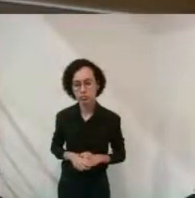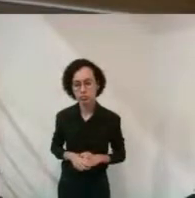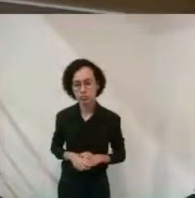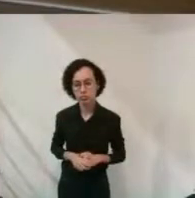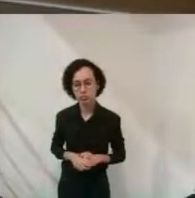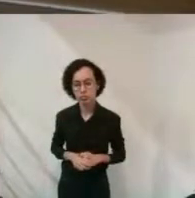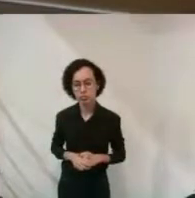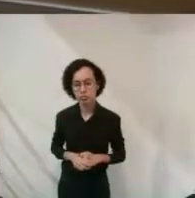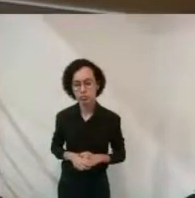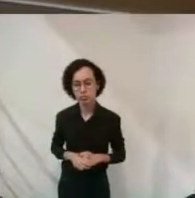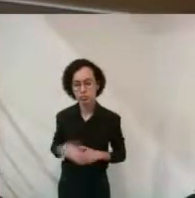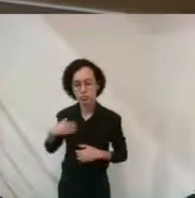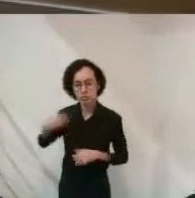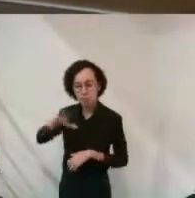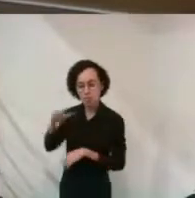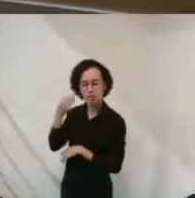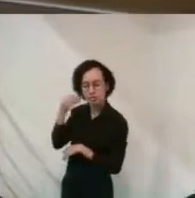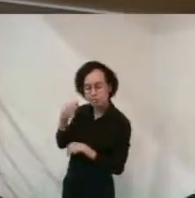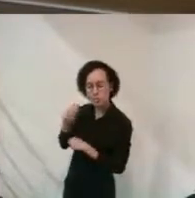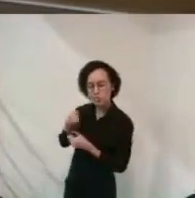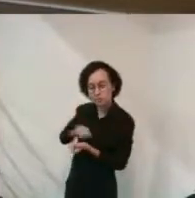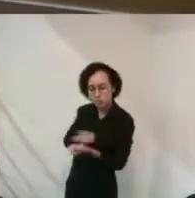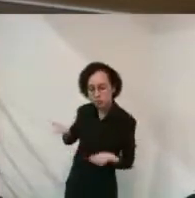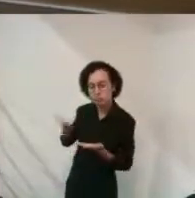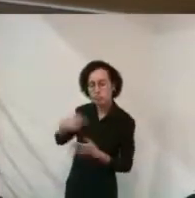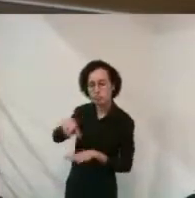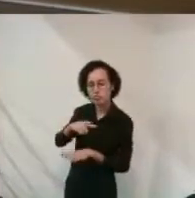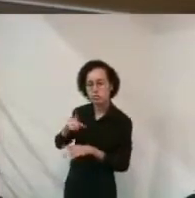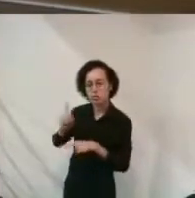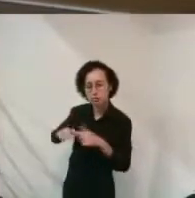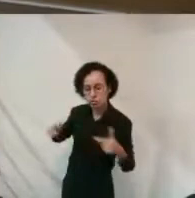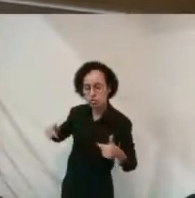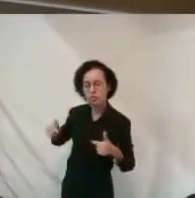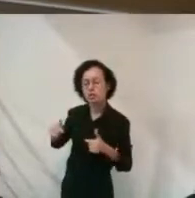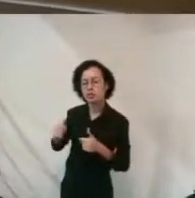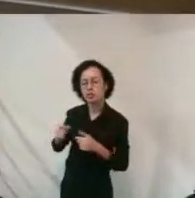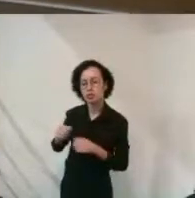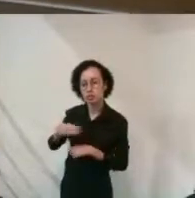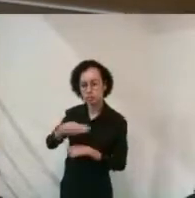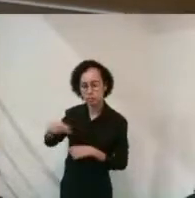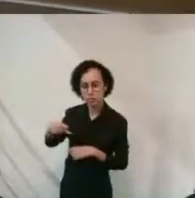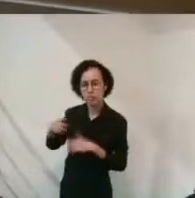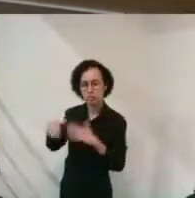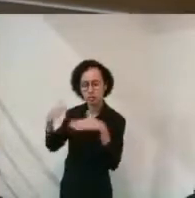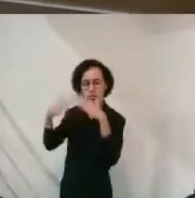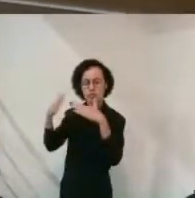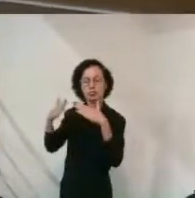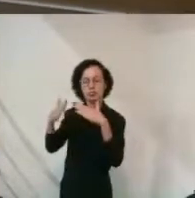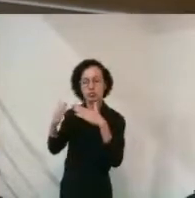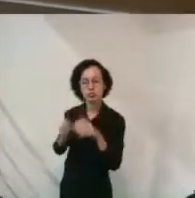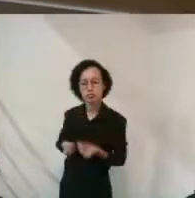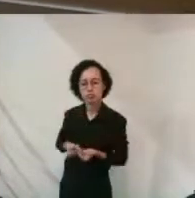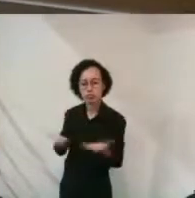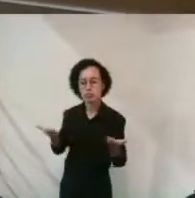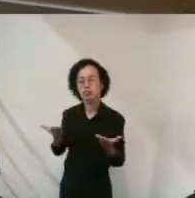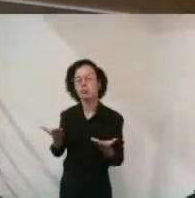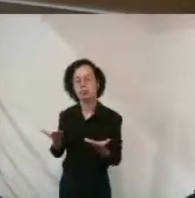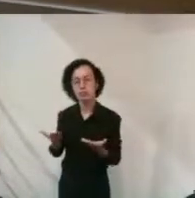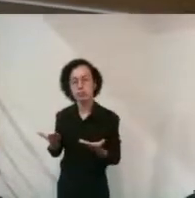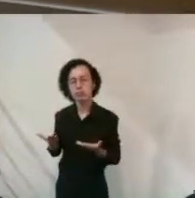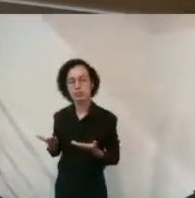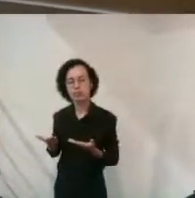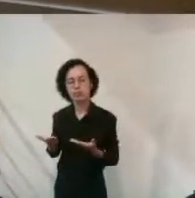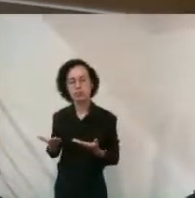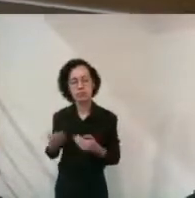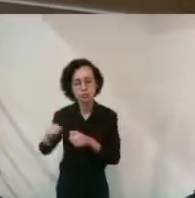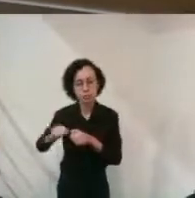senhor compartilhar mais as experiências e as ferramentas, os instrumentos que o Ministério de Desenvolvimento estão disponibilizando